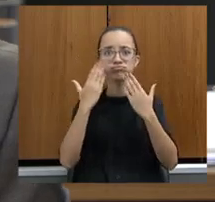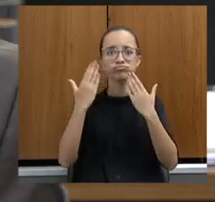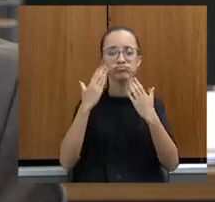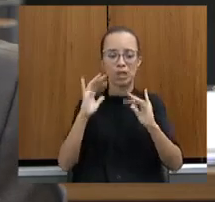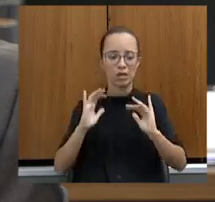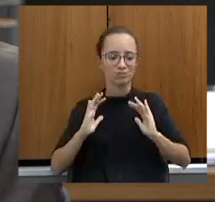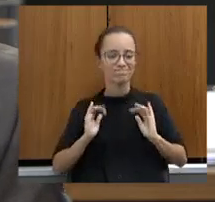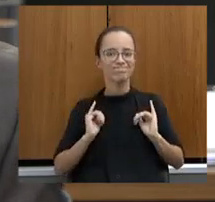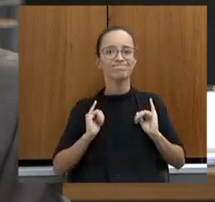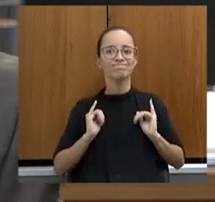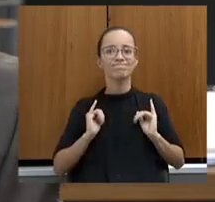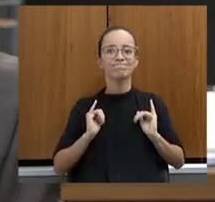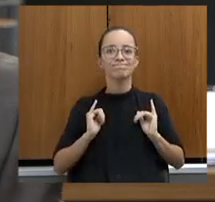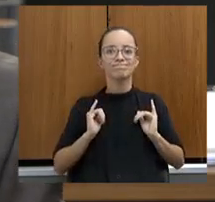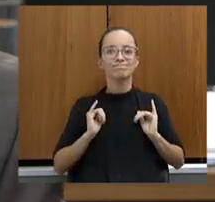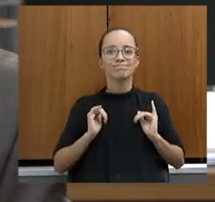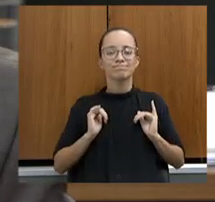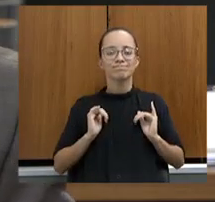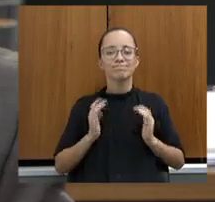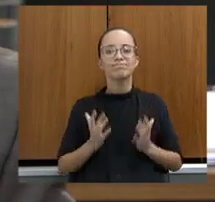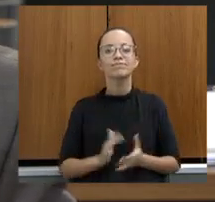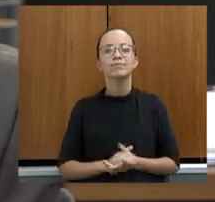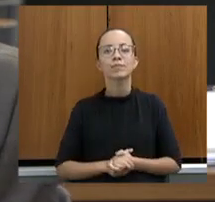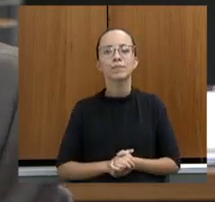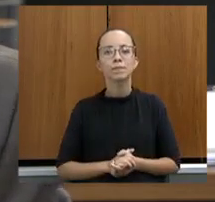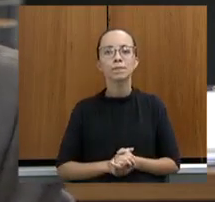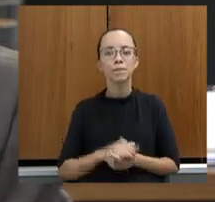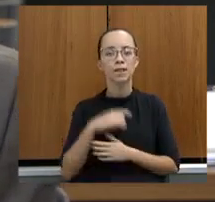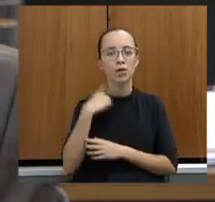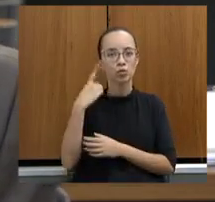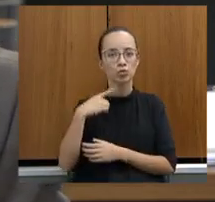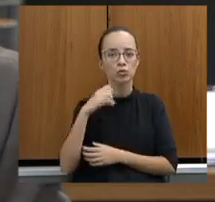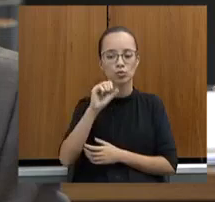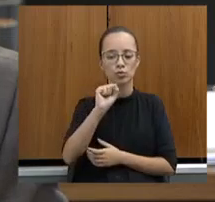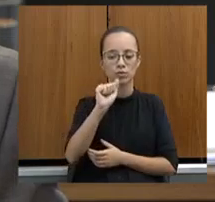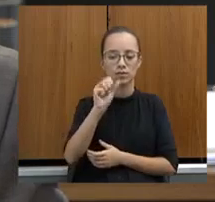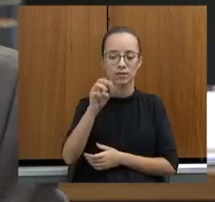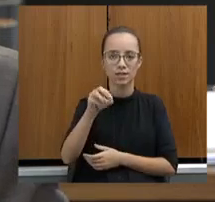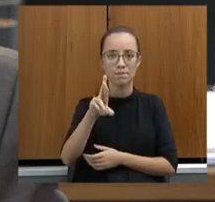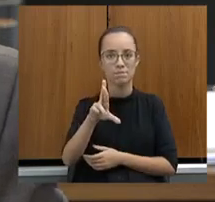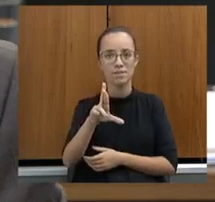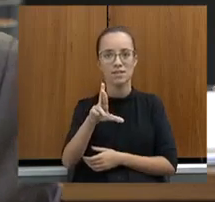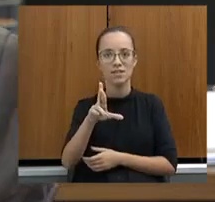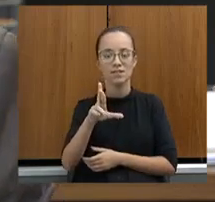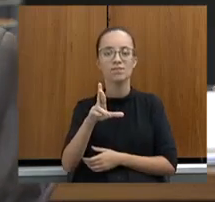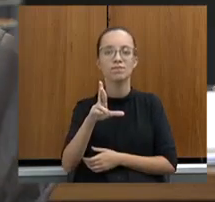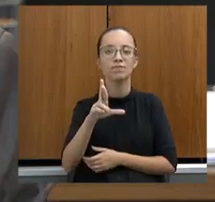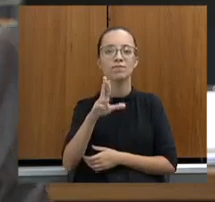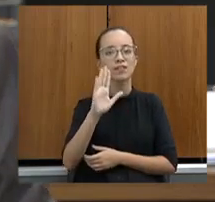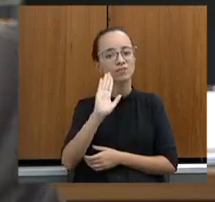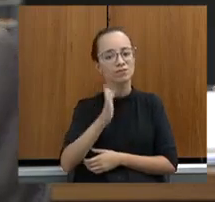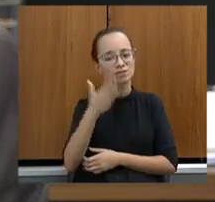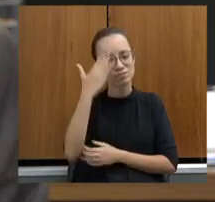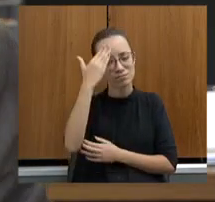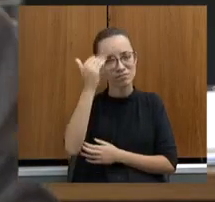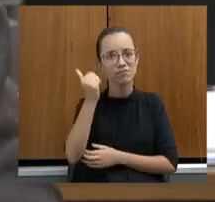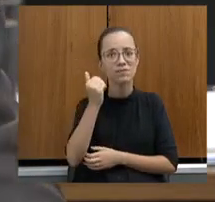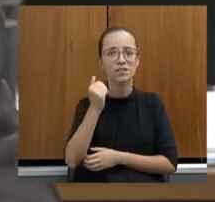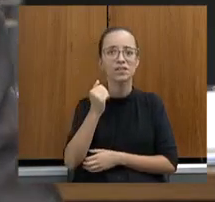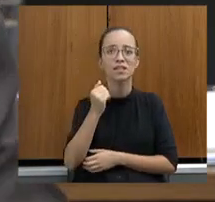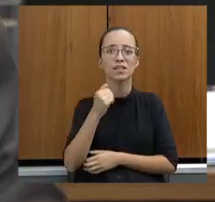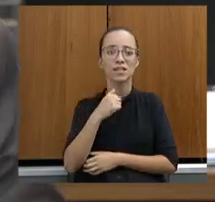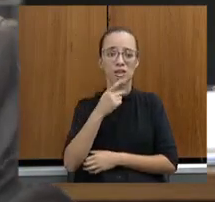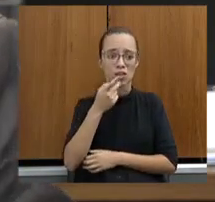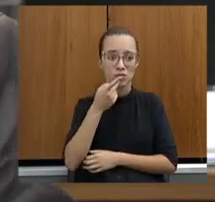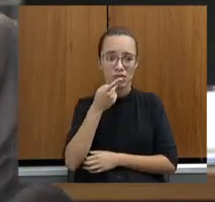vicioso muito ruim eu tô salmista calejar de ouvir isso aqui e eu não vou mudar é